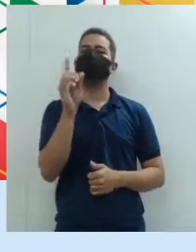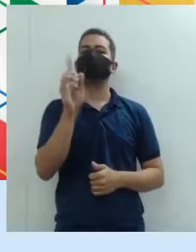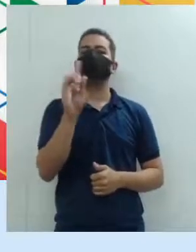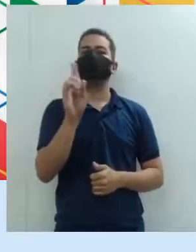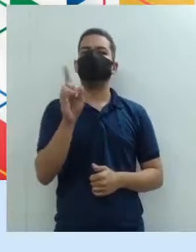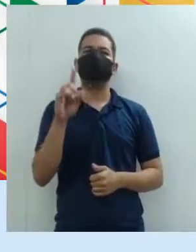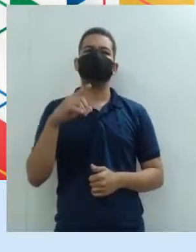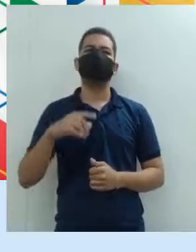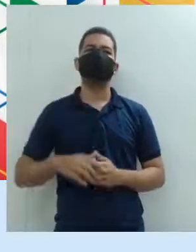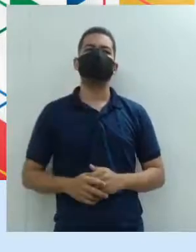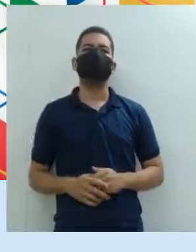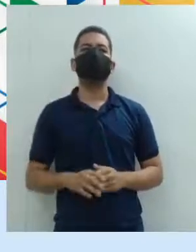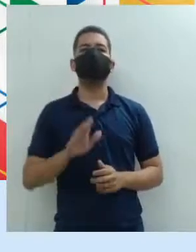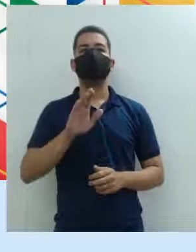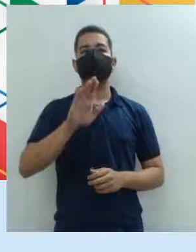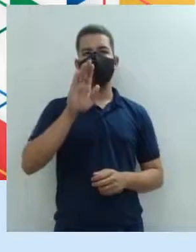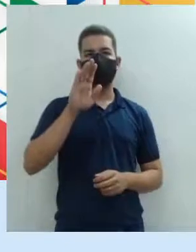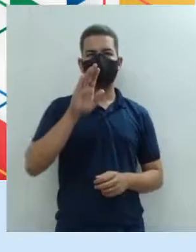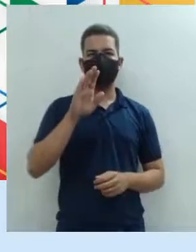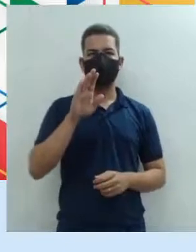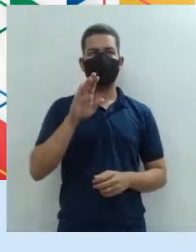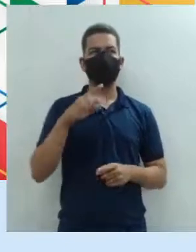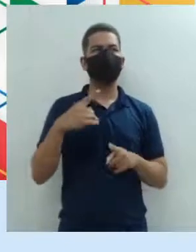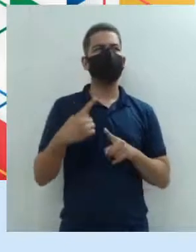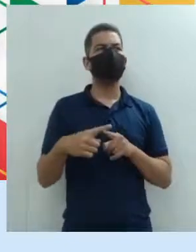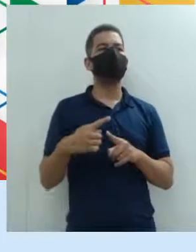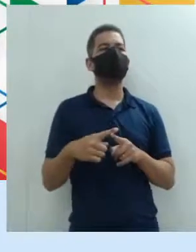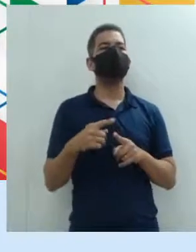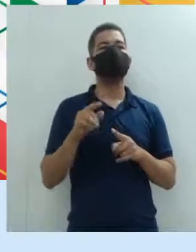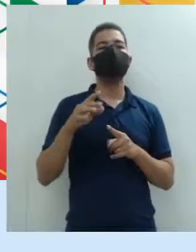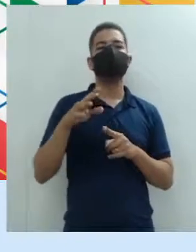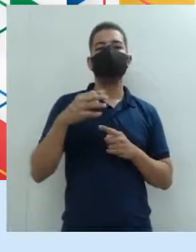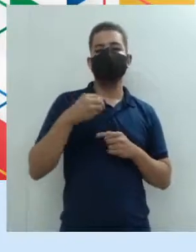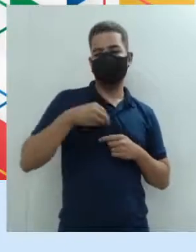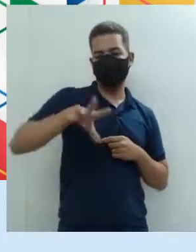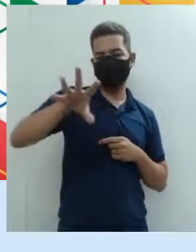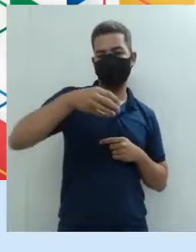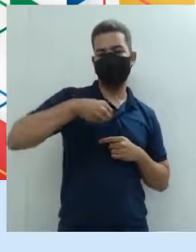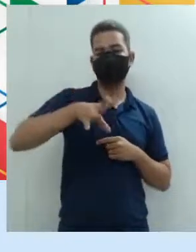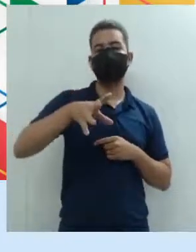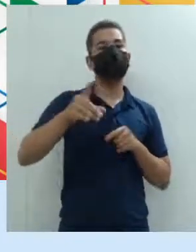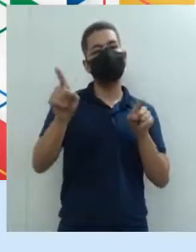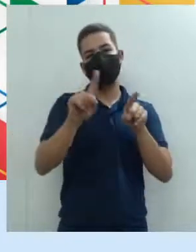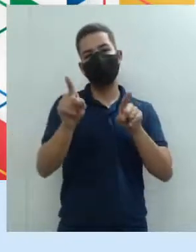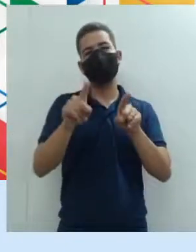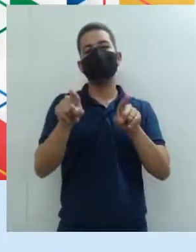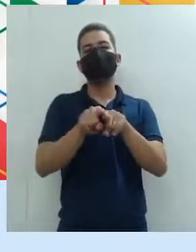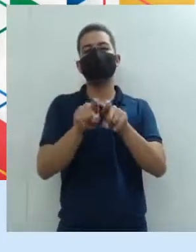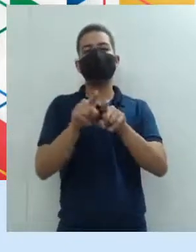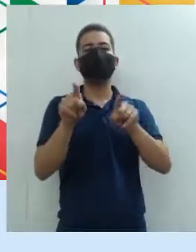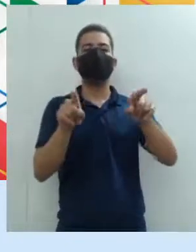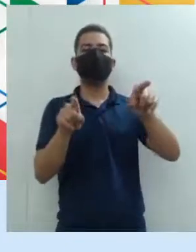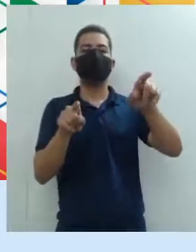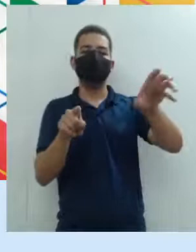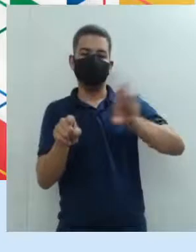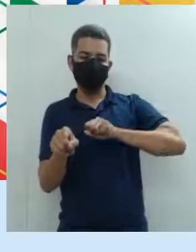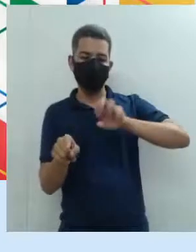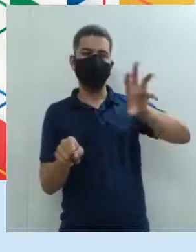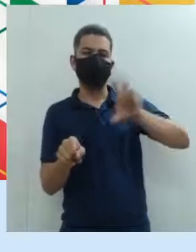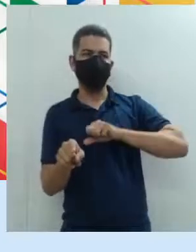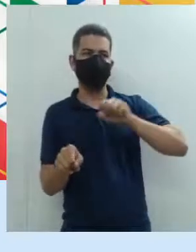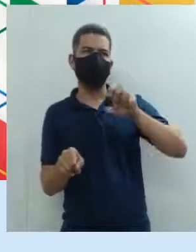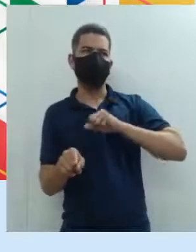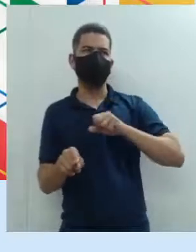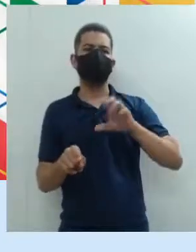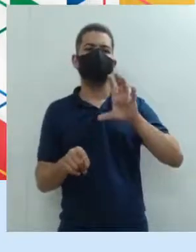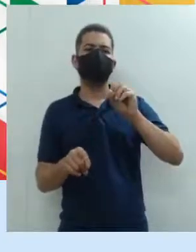excluindo a B, né? Mas essa do mamífero não é, porque ele não só vai transmitir a irradiação, ele também está em contato com o ar que o cerca, então também vai ter